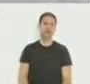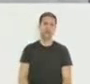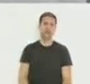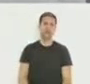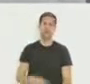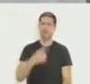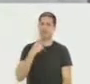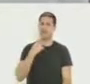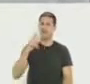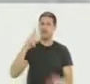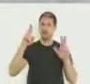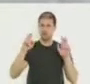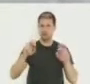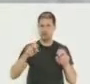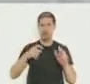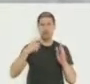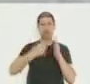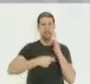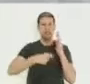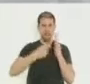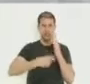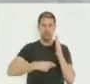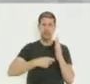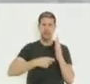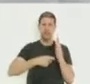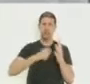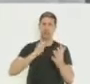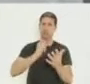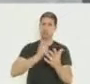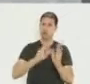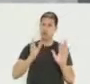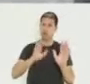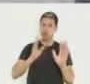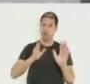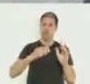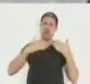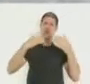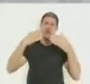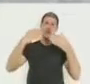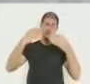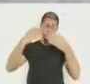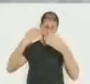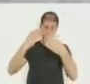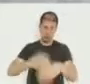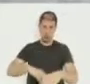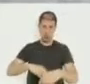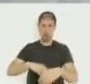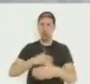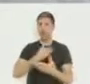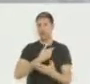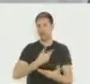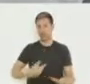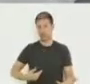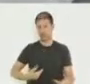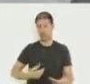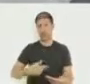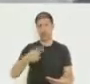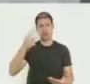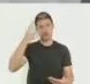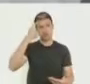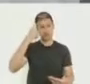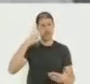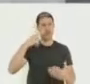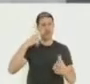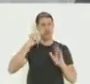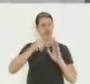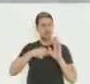das taxas de concursos públicos e a gente acha que o projeto como esse com o tempo ele acaba